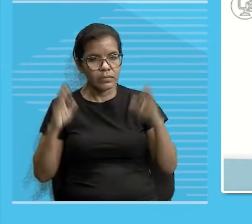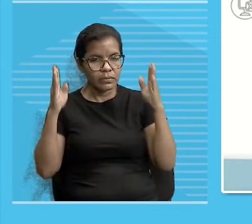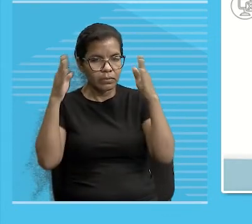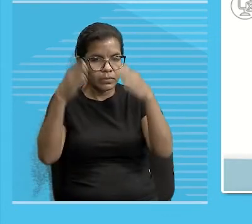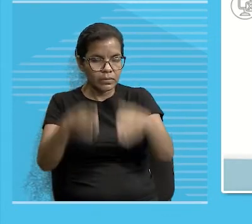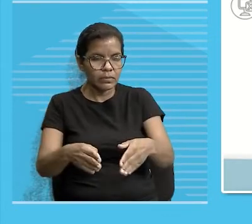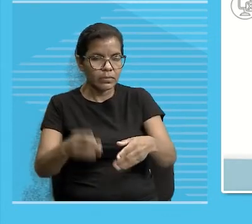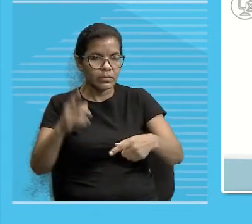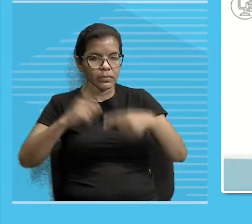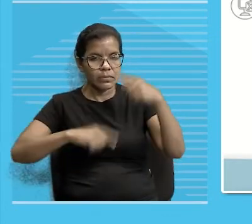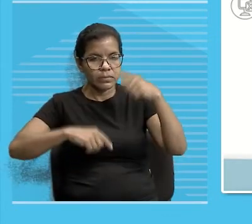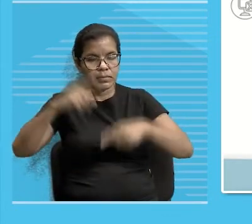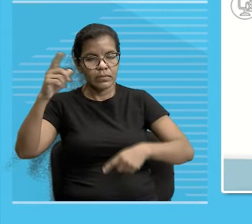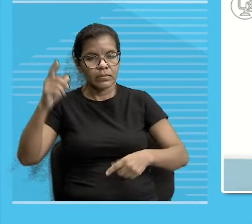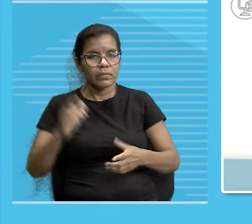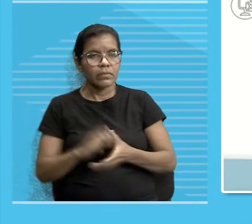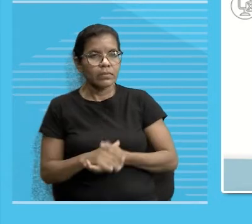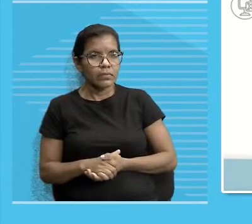diretamente no objeto.